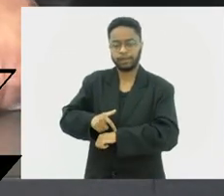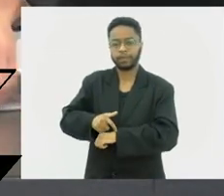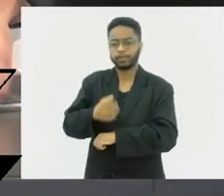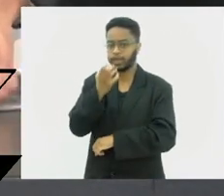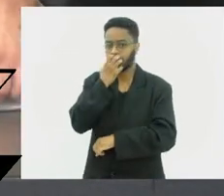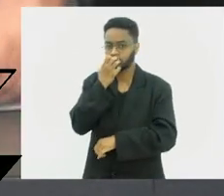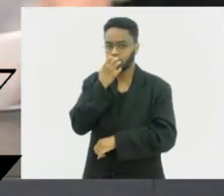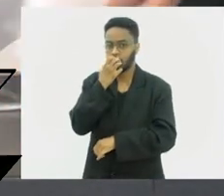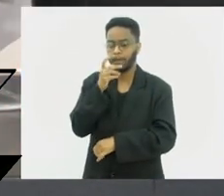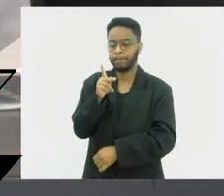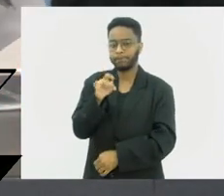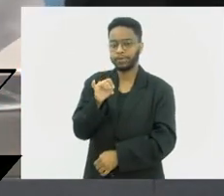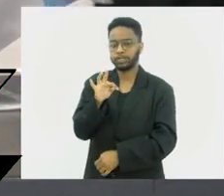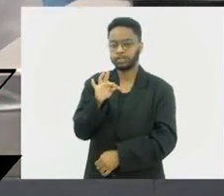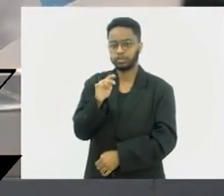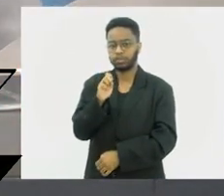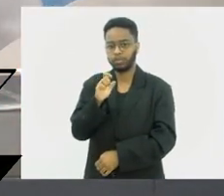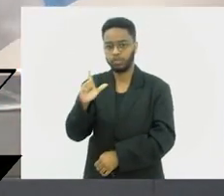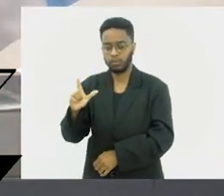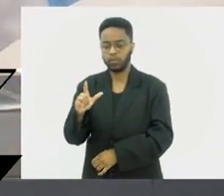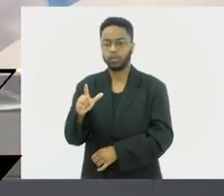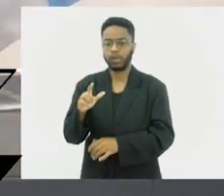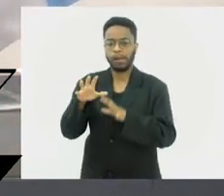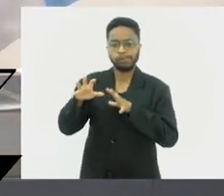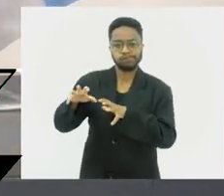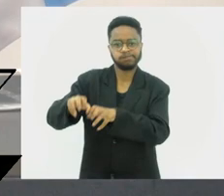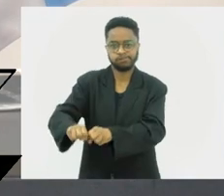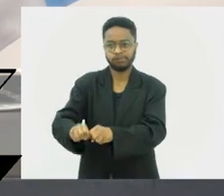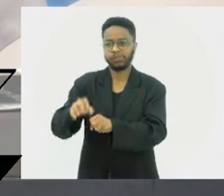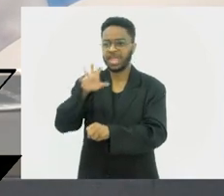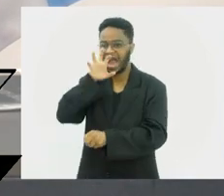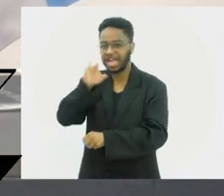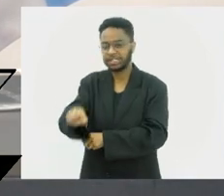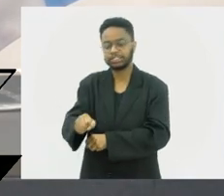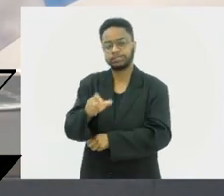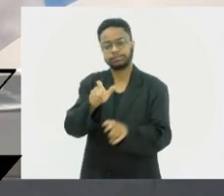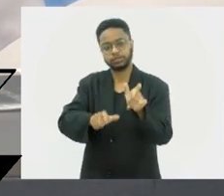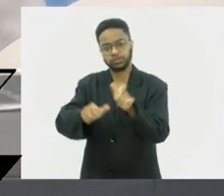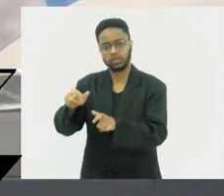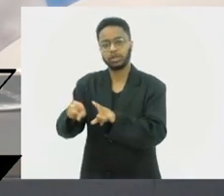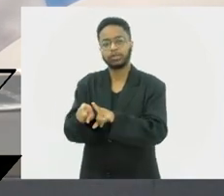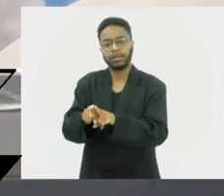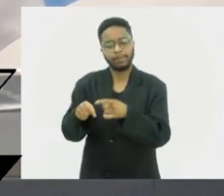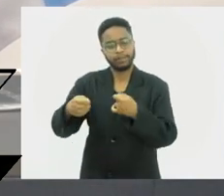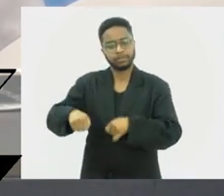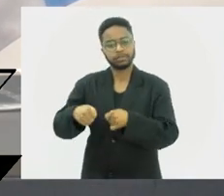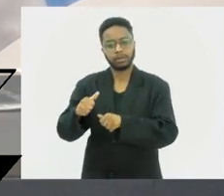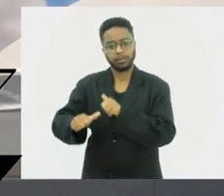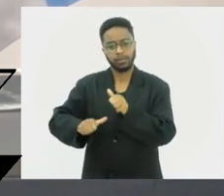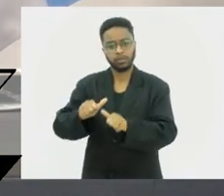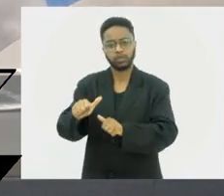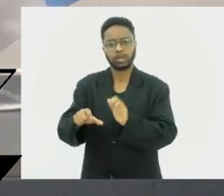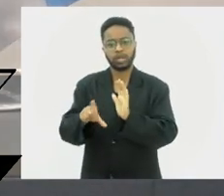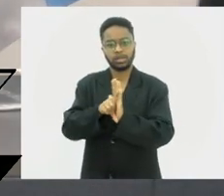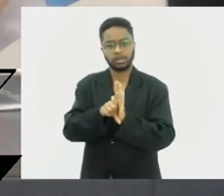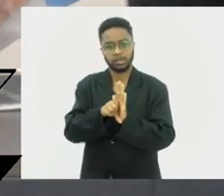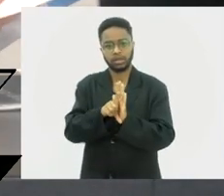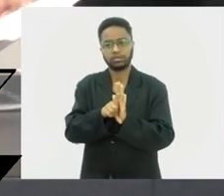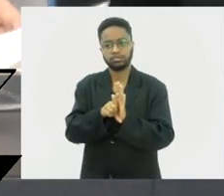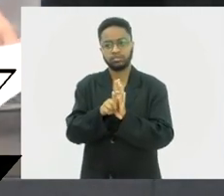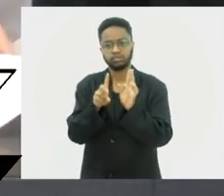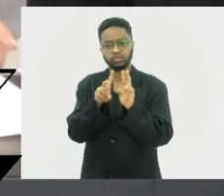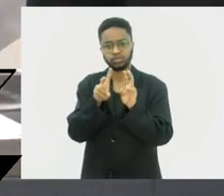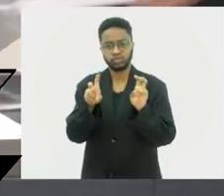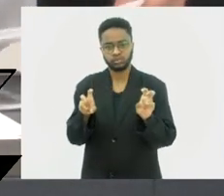raça Pitbull e da necessidade, deixa aqui, Fernando, da necessidade de atualização da legislação